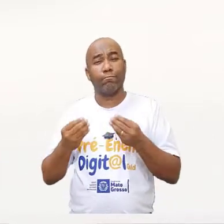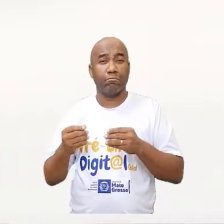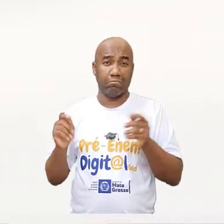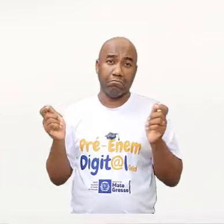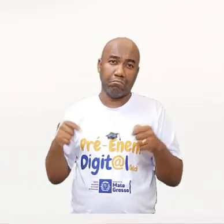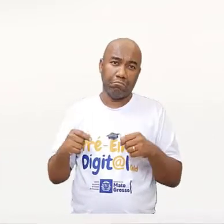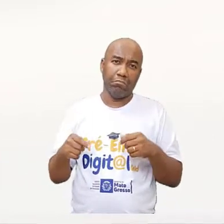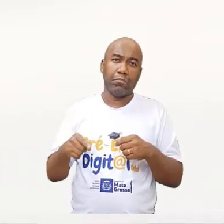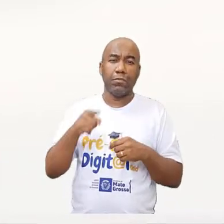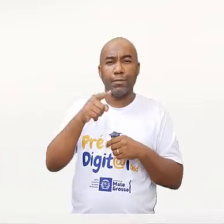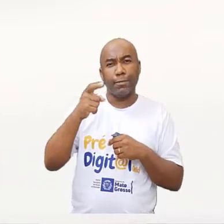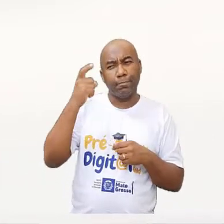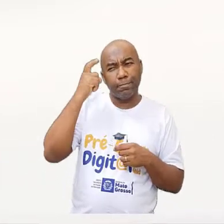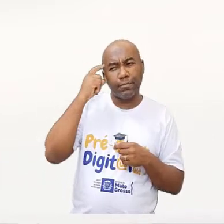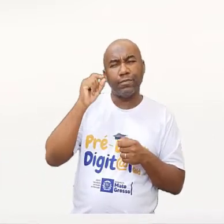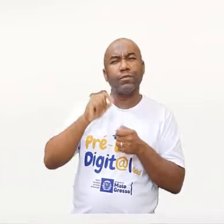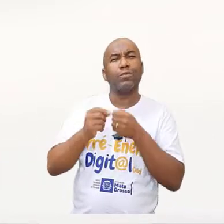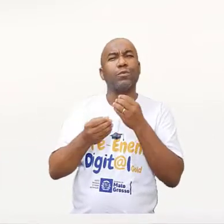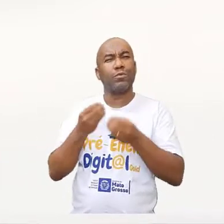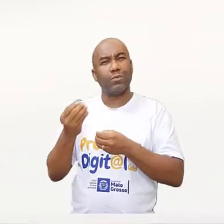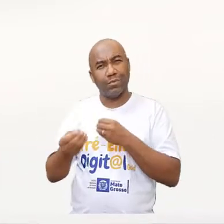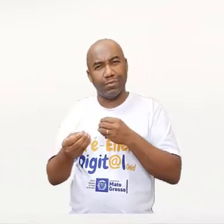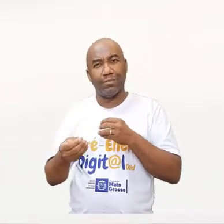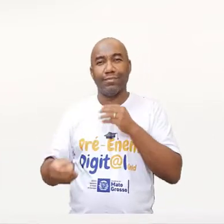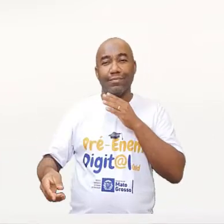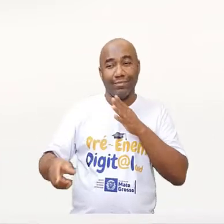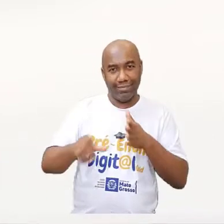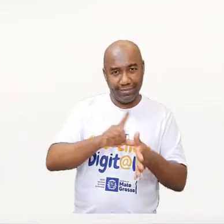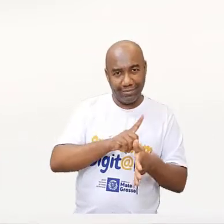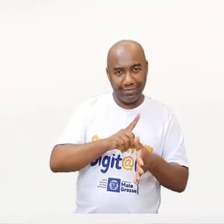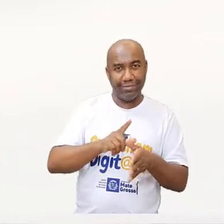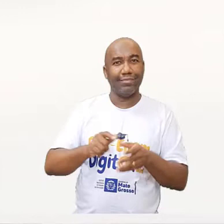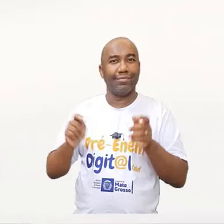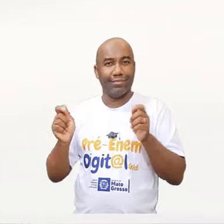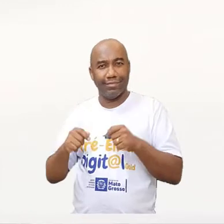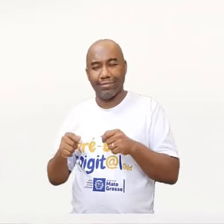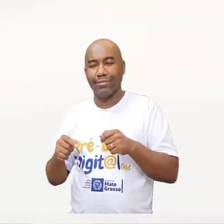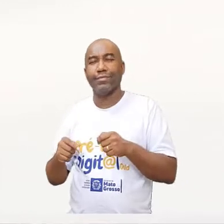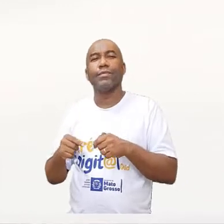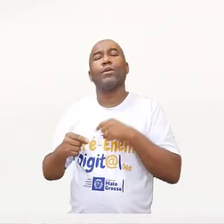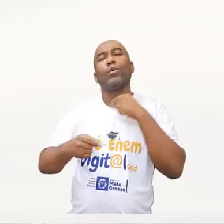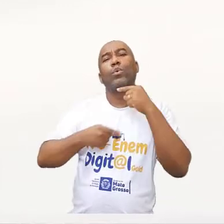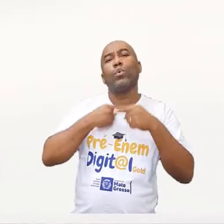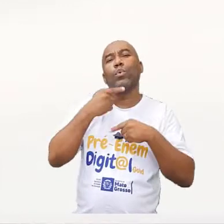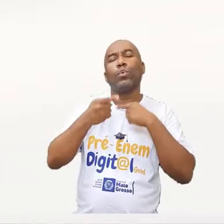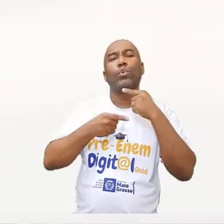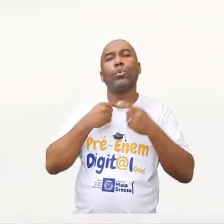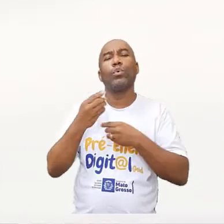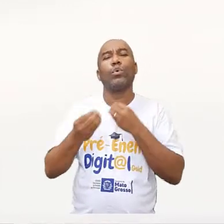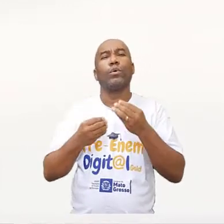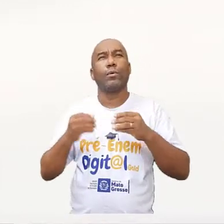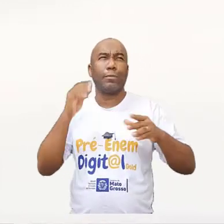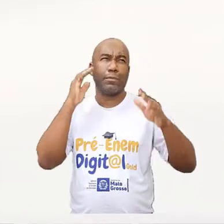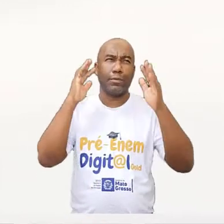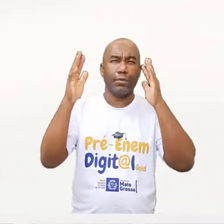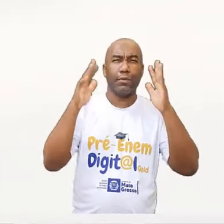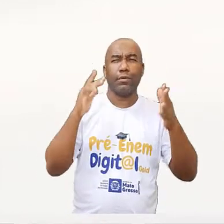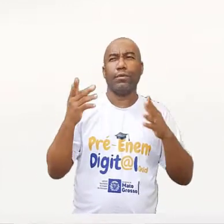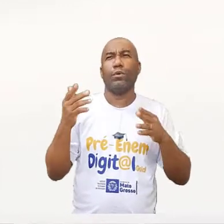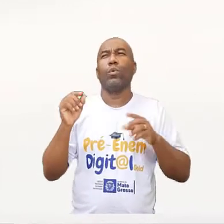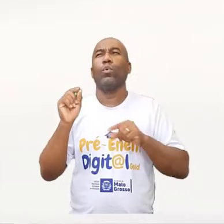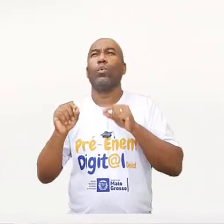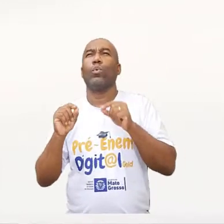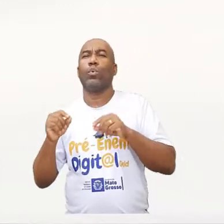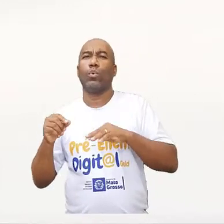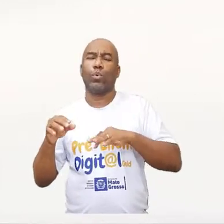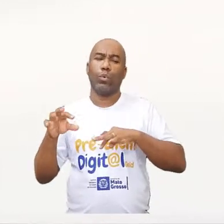das vezes, quando nós utilizamos, ficamos pensando, eu uso